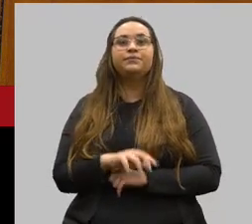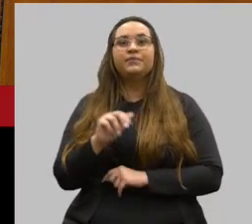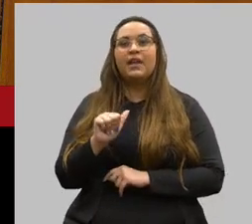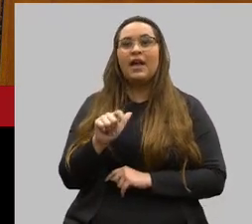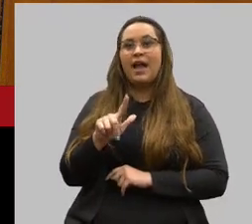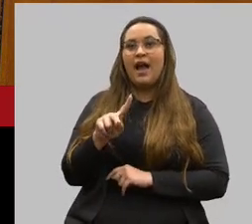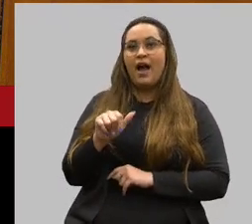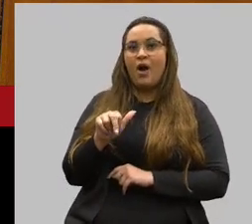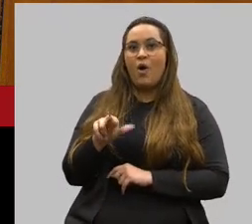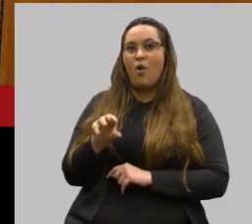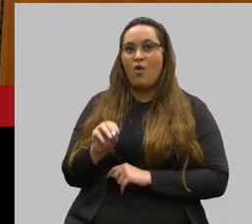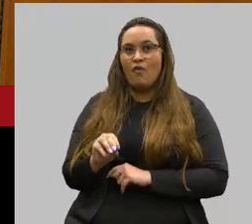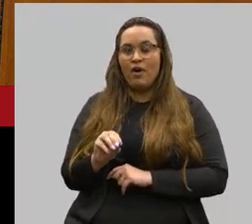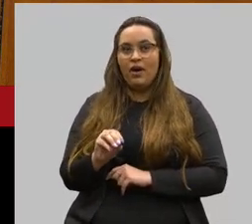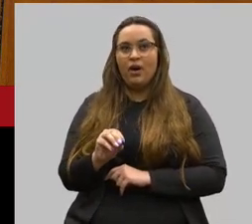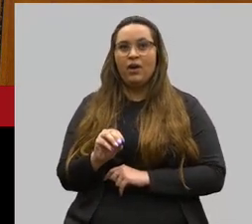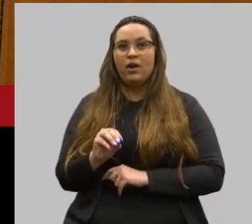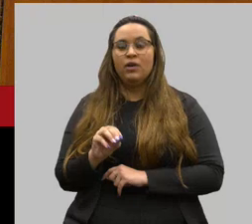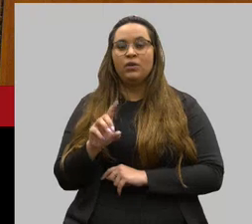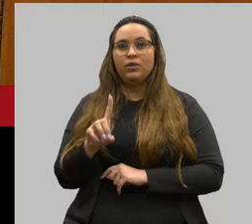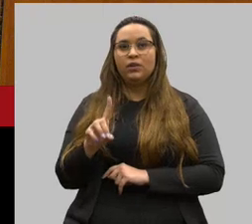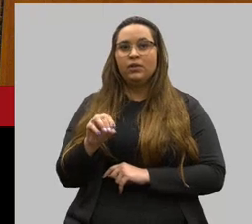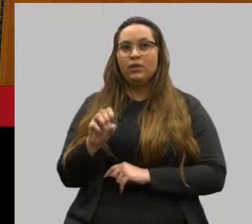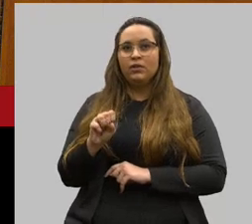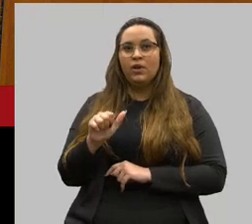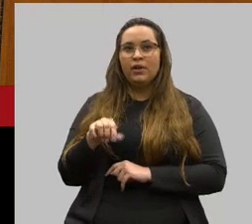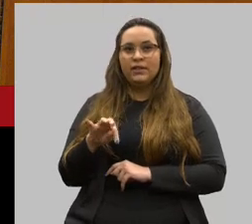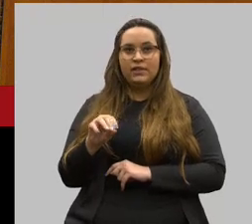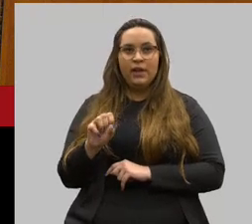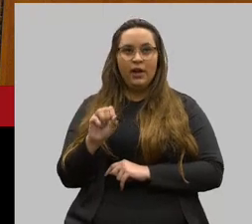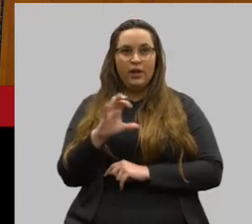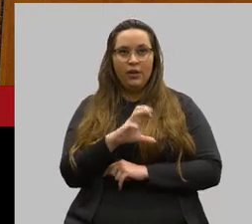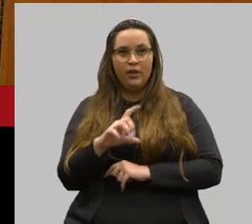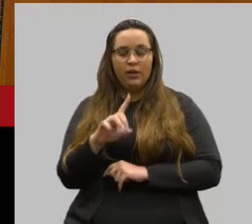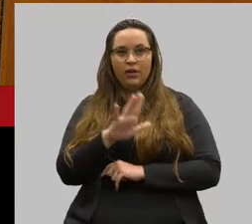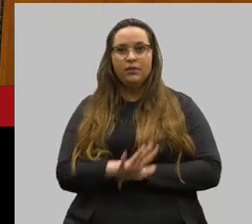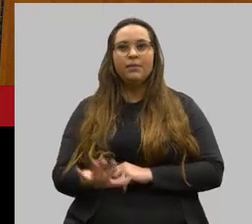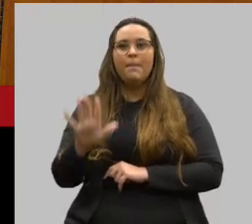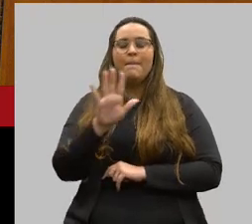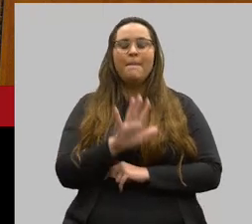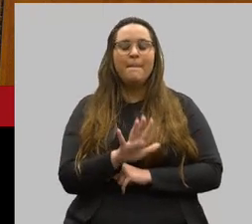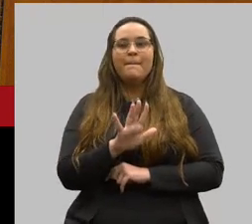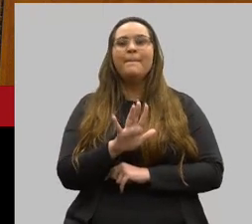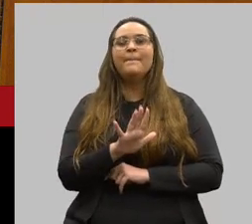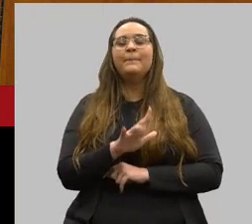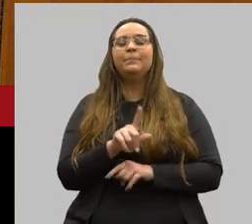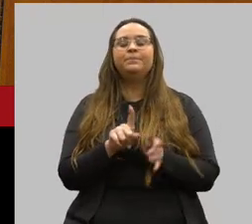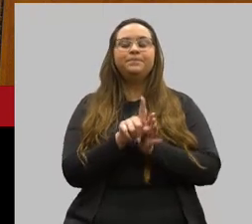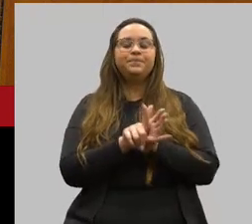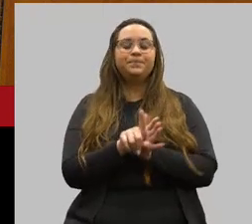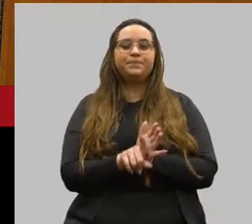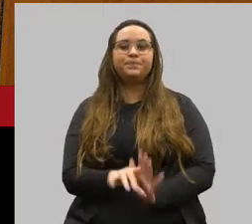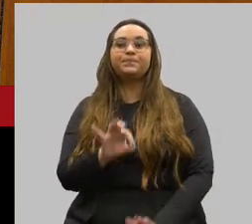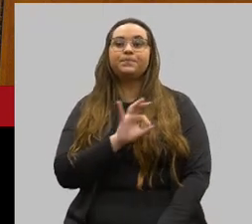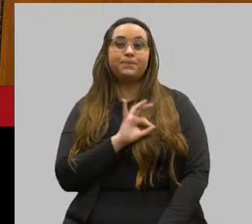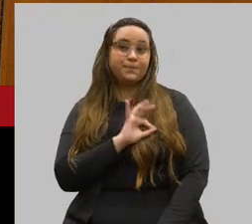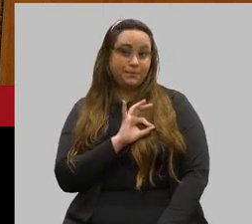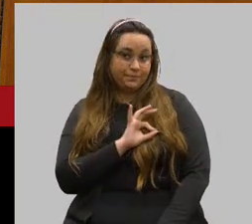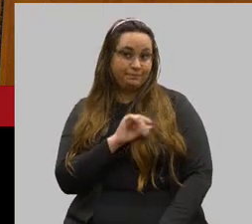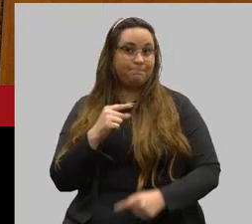Homero huertas dos Santos Coordenador Geral da Superintendência de investigação e polícia